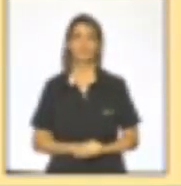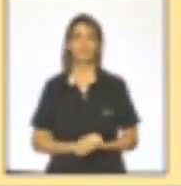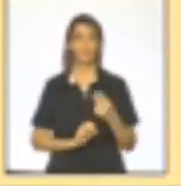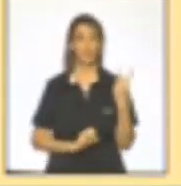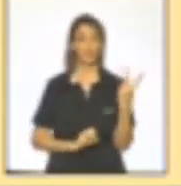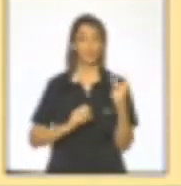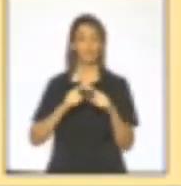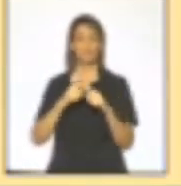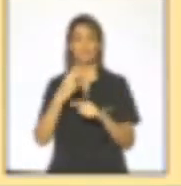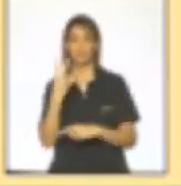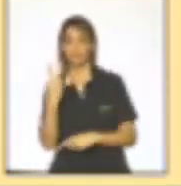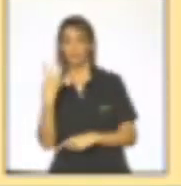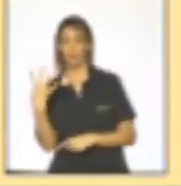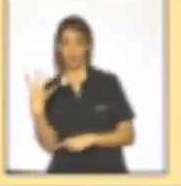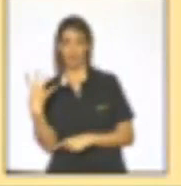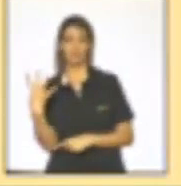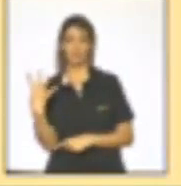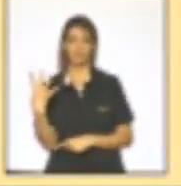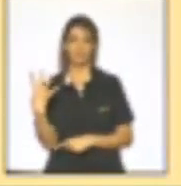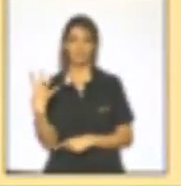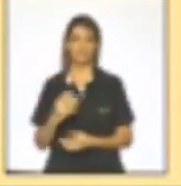2 vezes 2, 4.